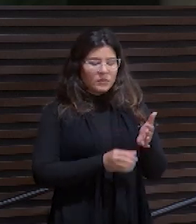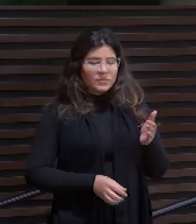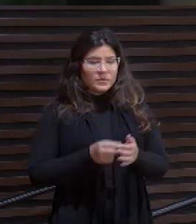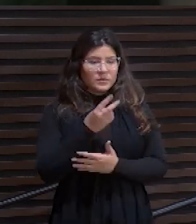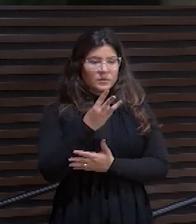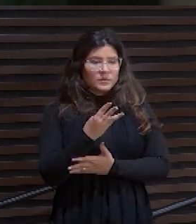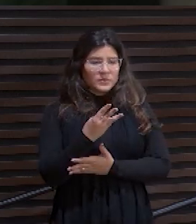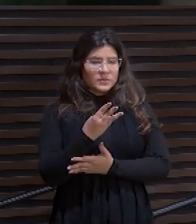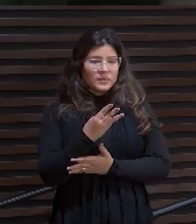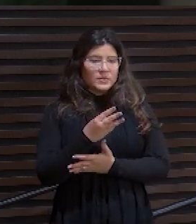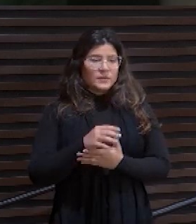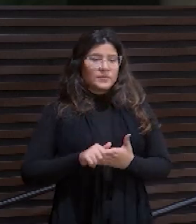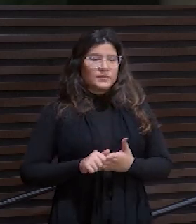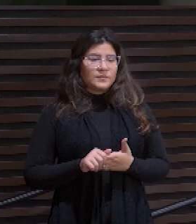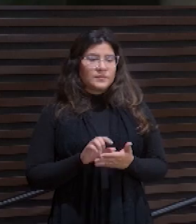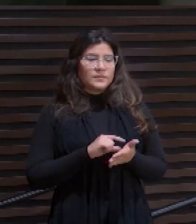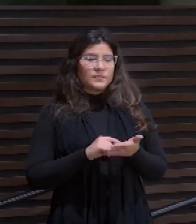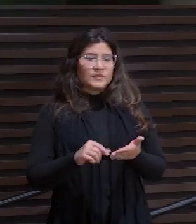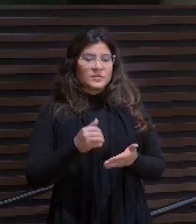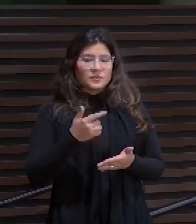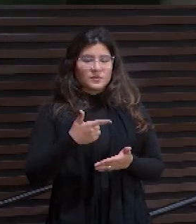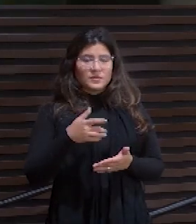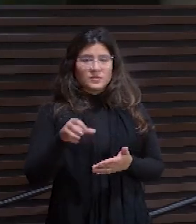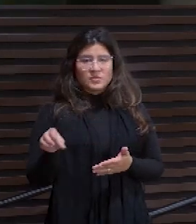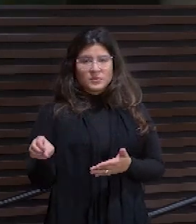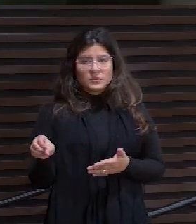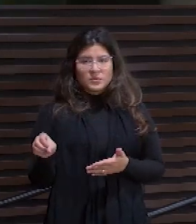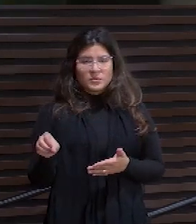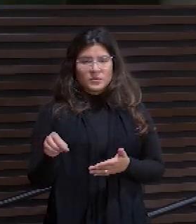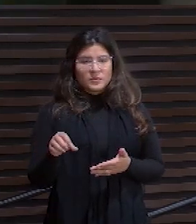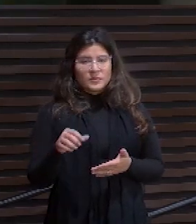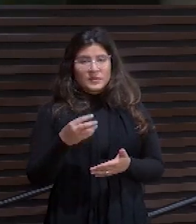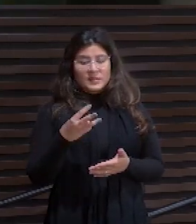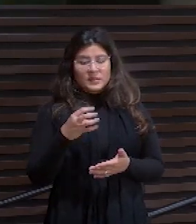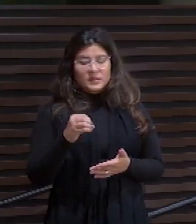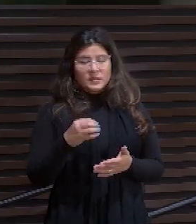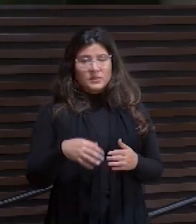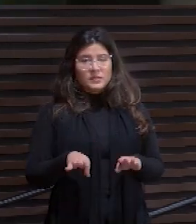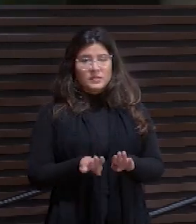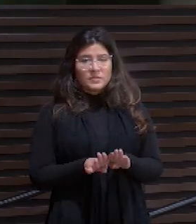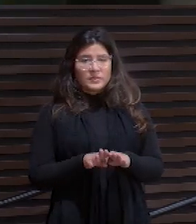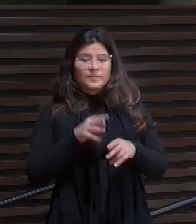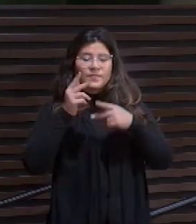a gente ler junto, versículo 29 e 30. Isso aqui são falas de João Batista.